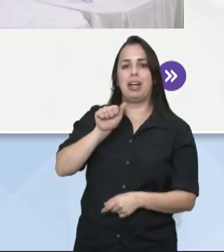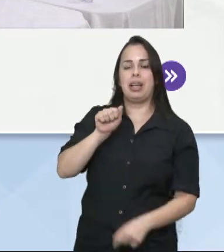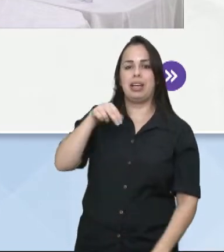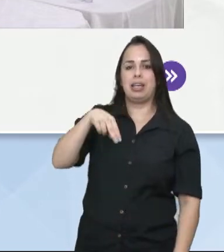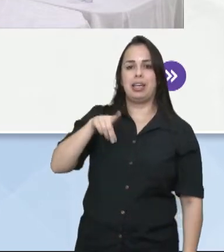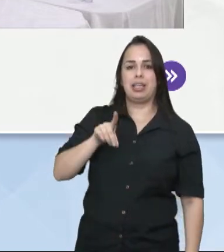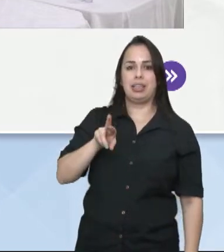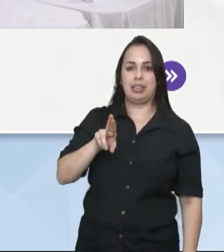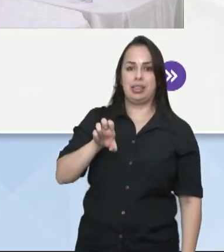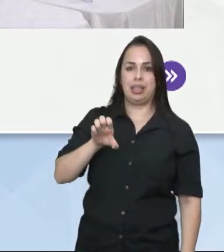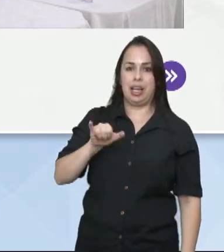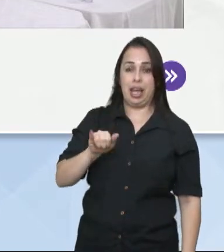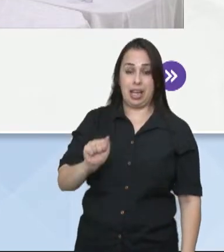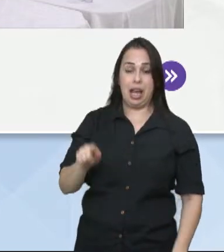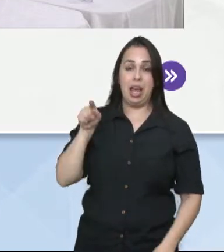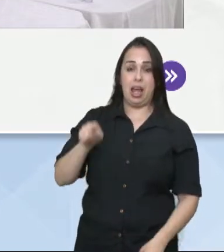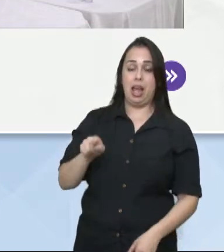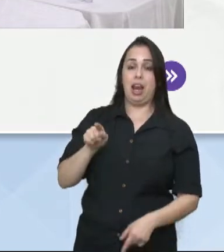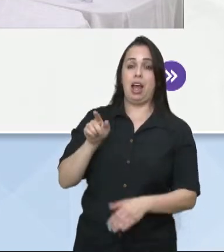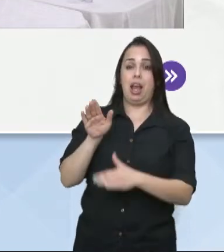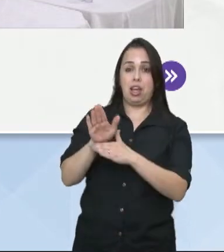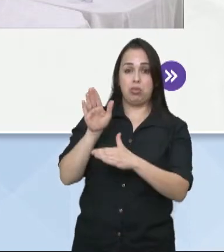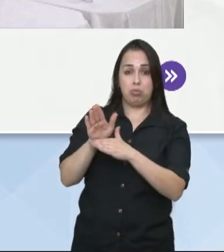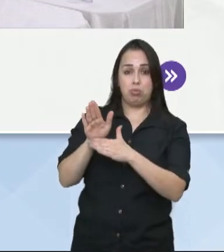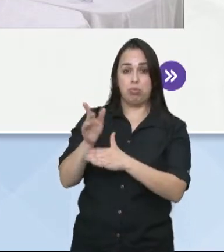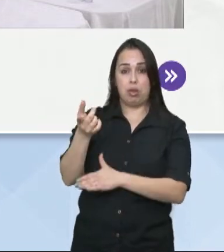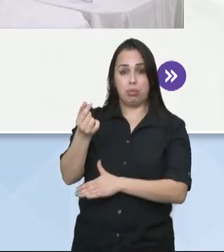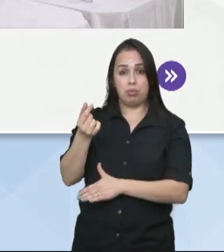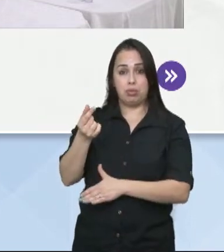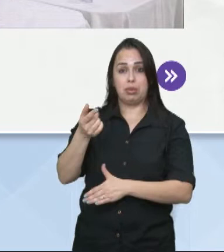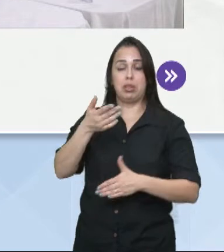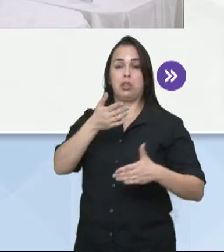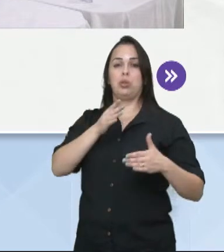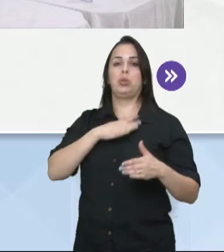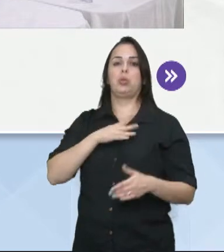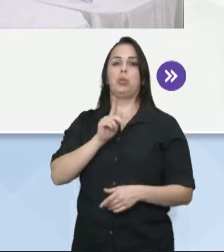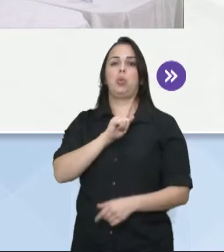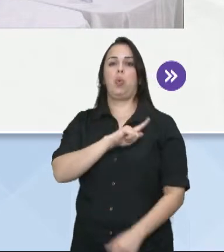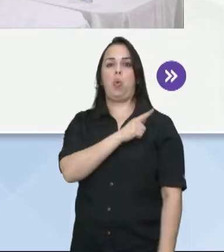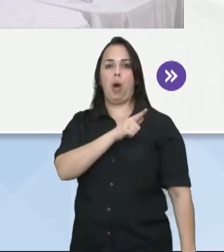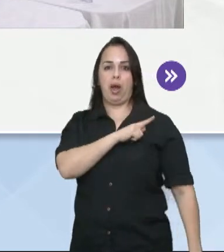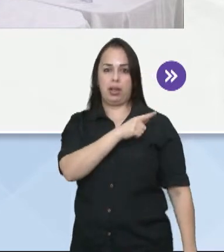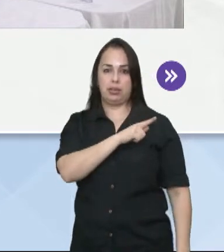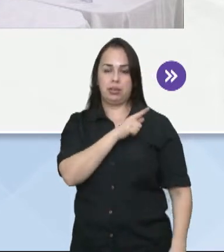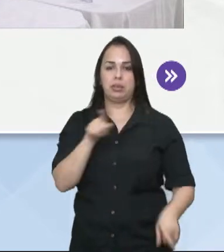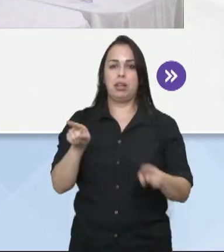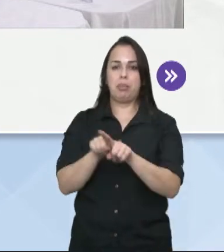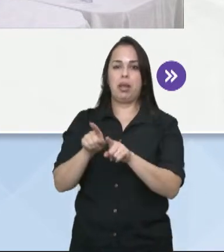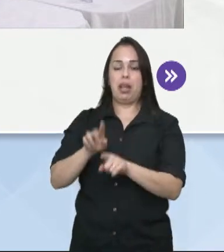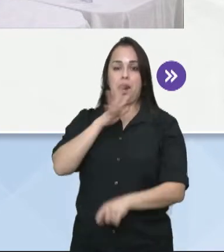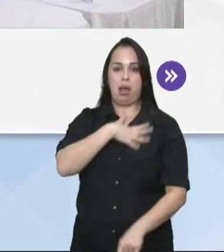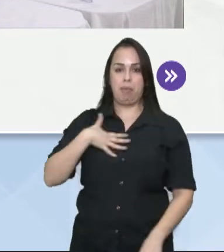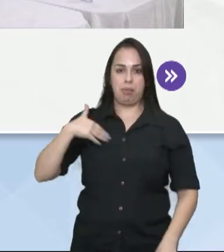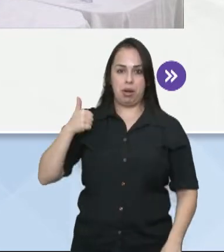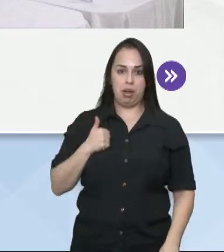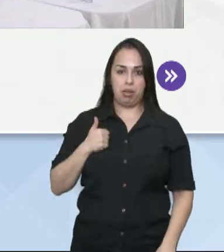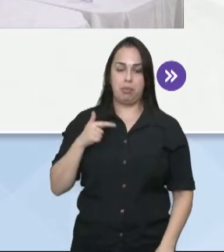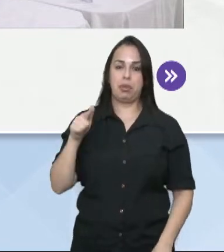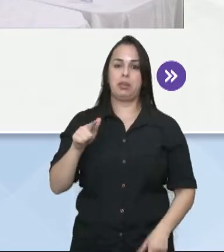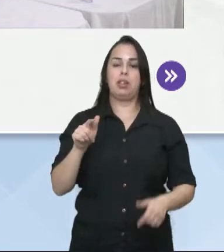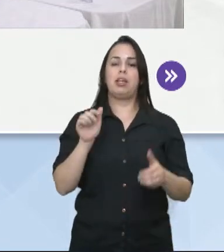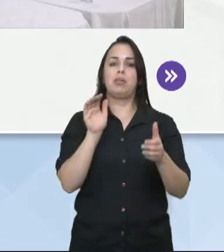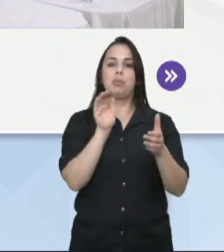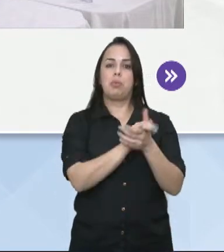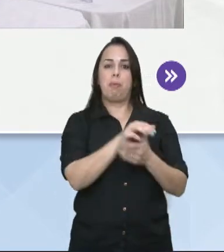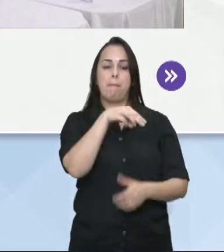de Guaratinguetá, a primeira-dama, esposa do Marcos Augusto